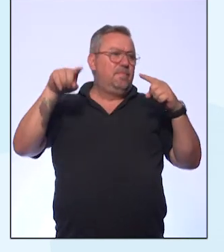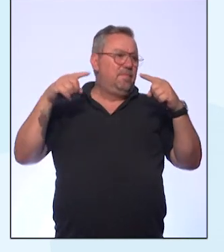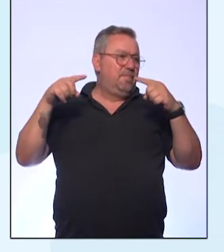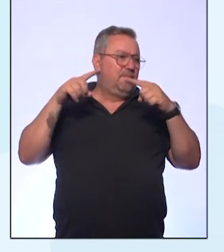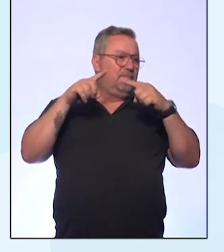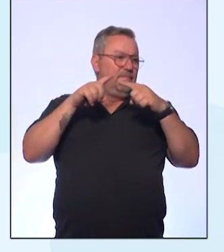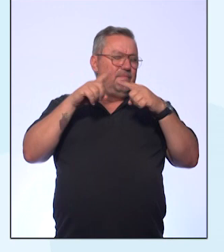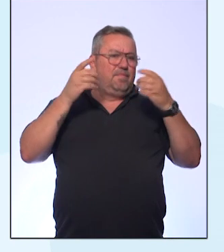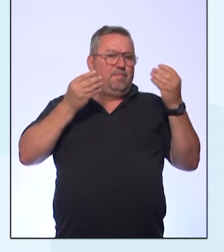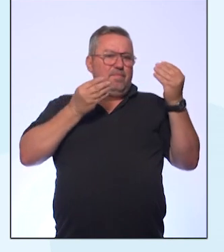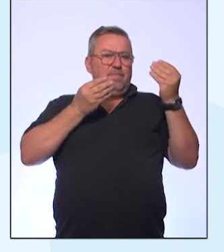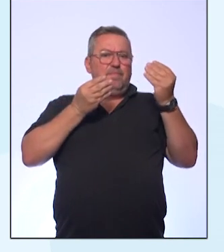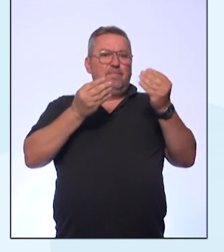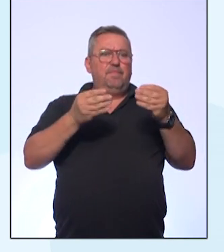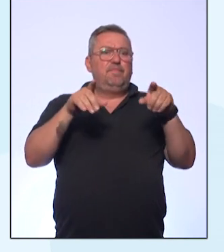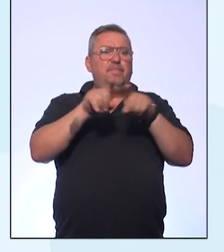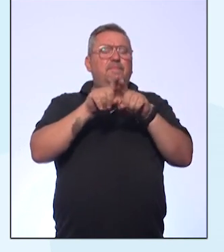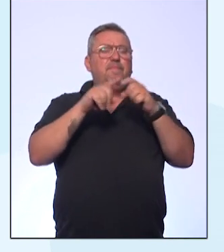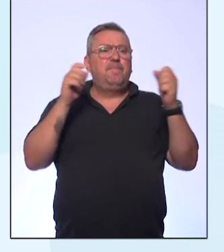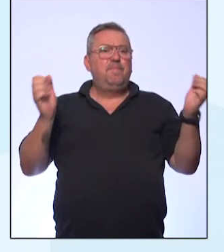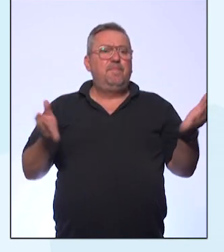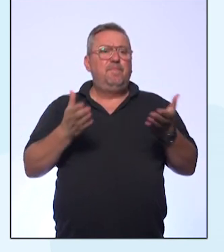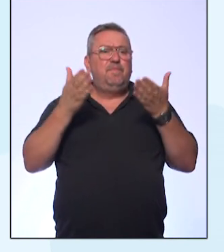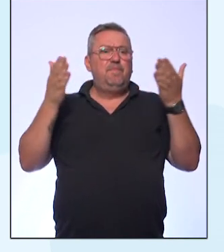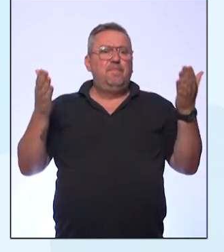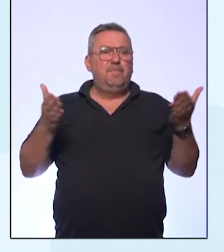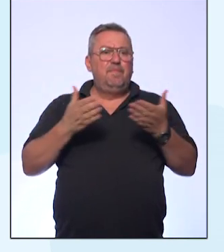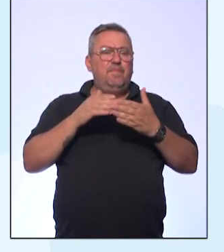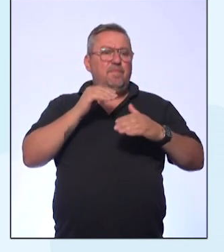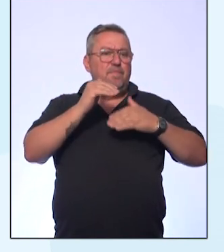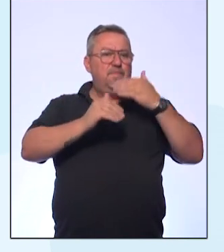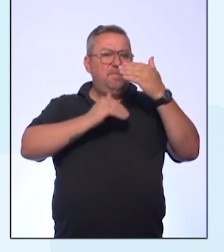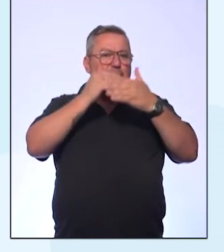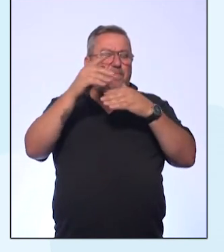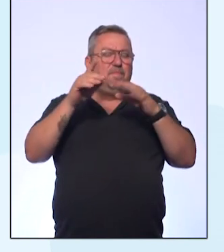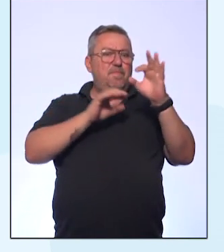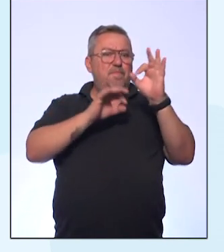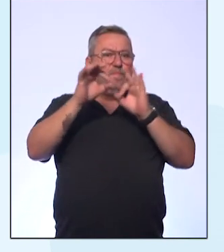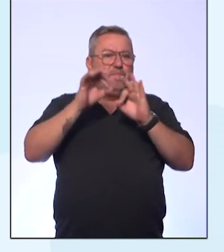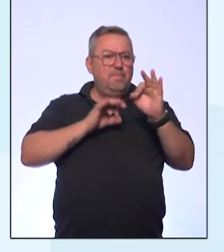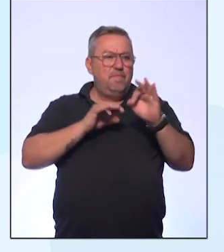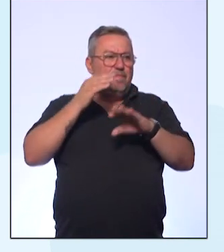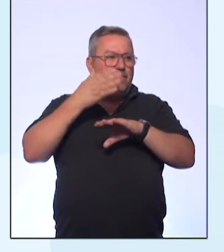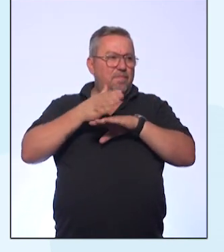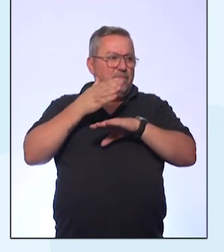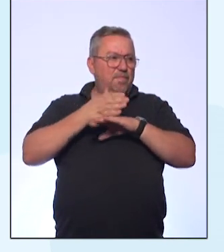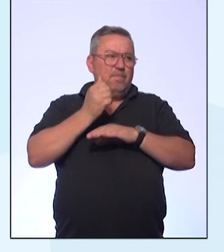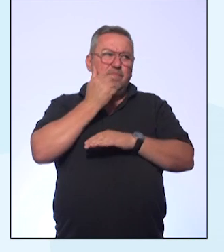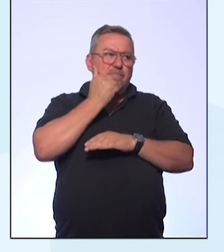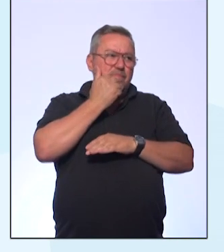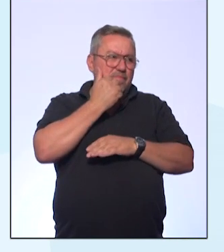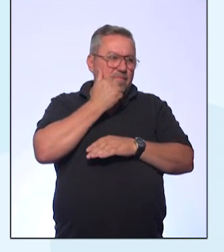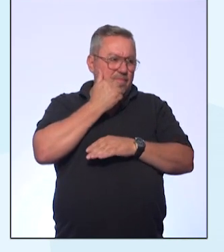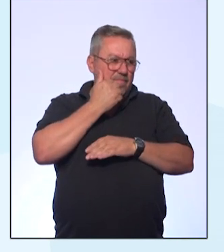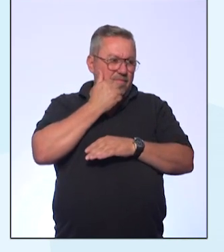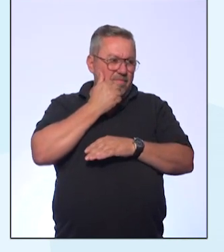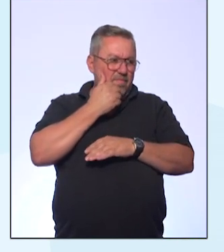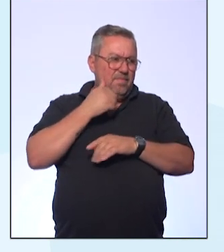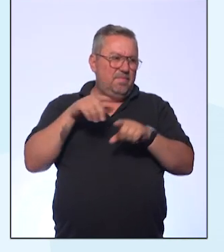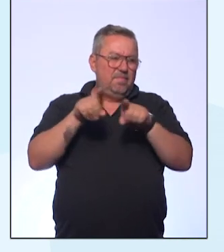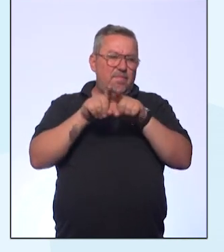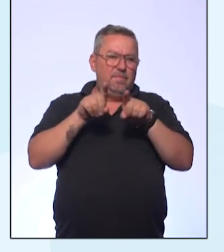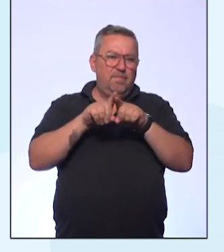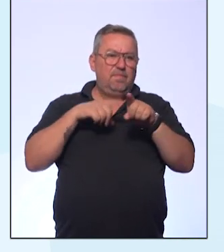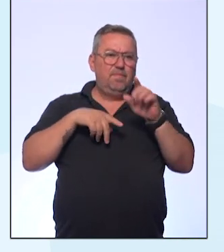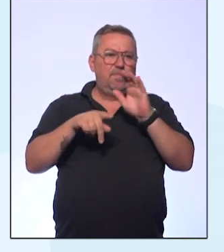é contribuir, é estimular o desenvolvimento de projetos de pré-iniciação científica, seja na